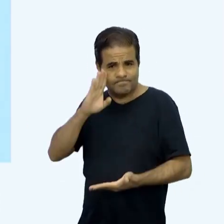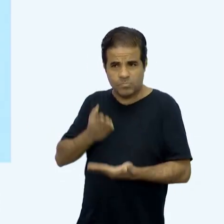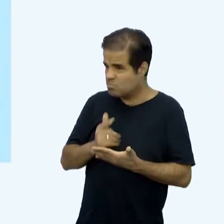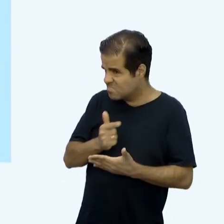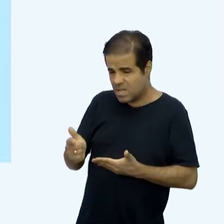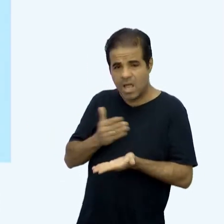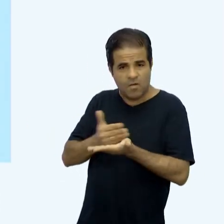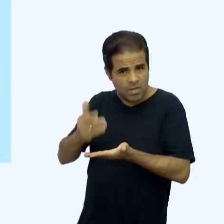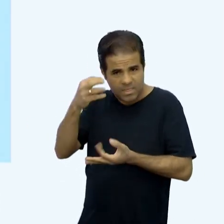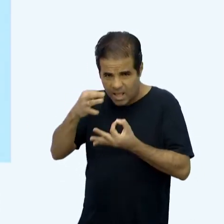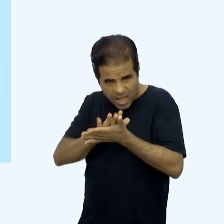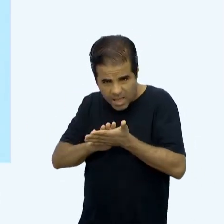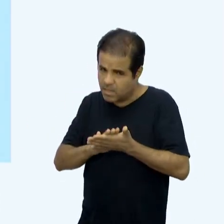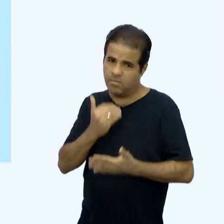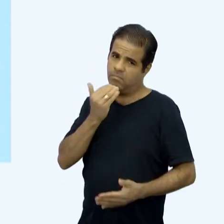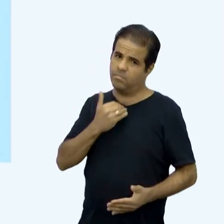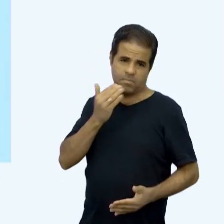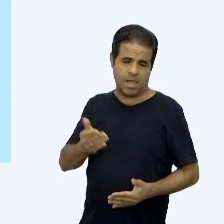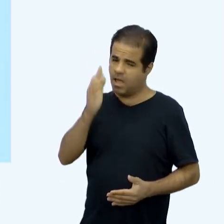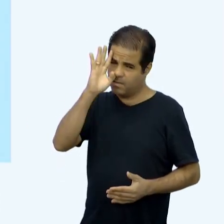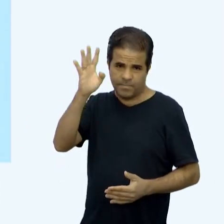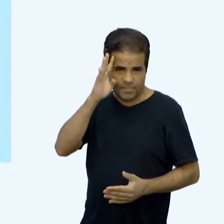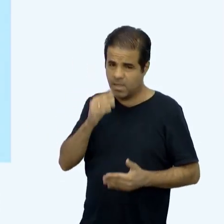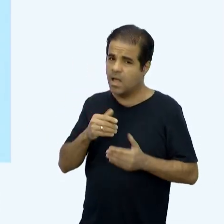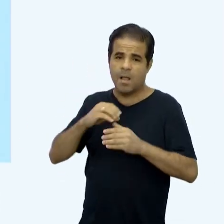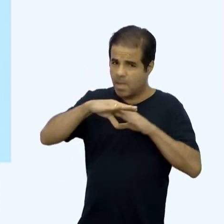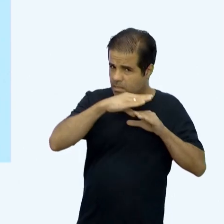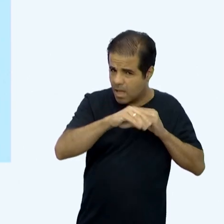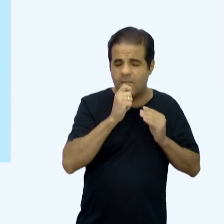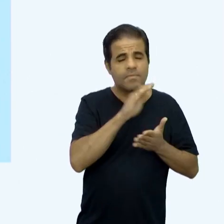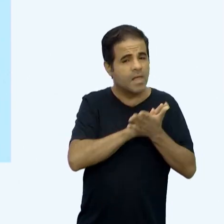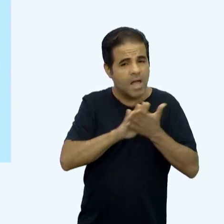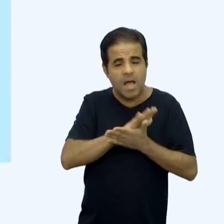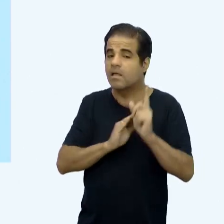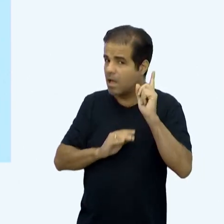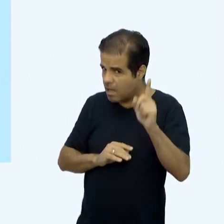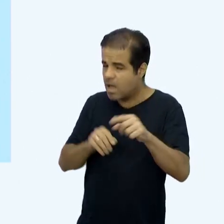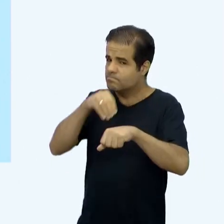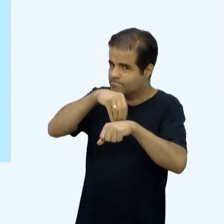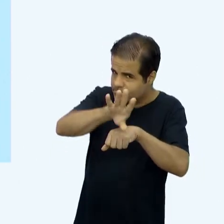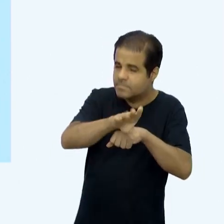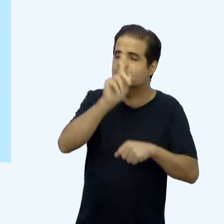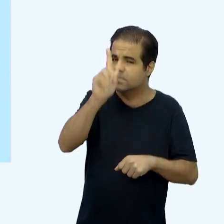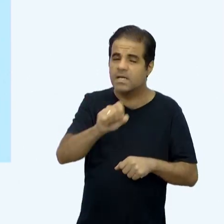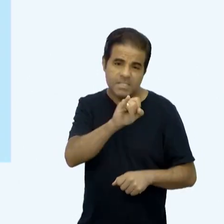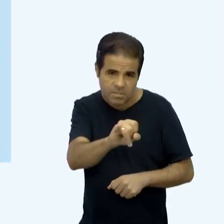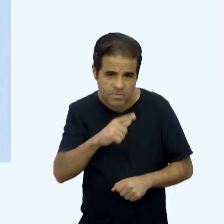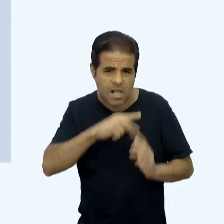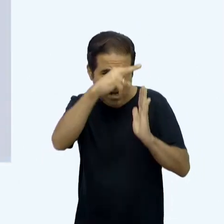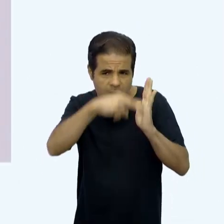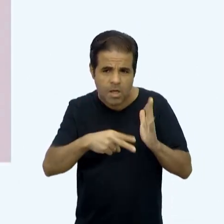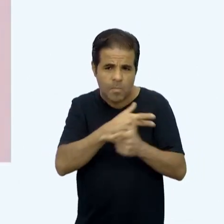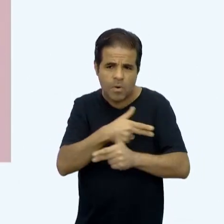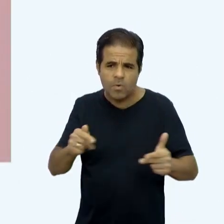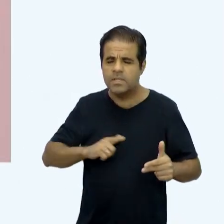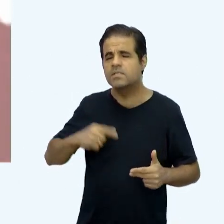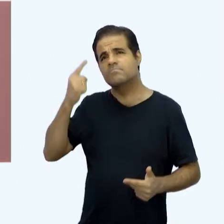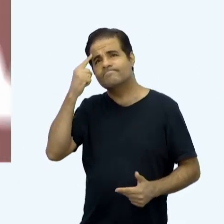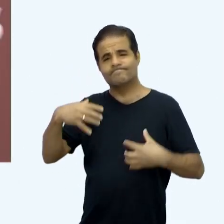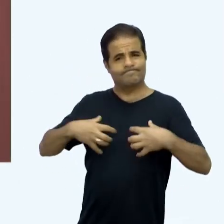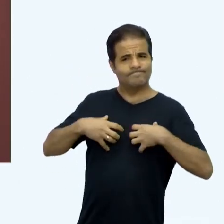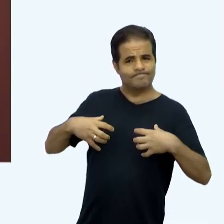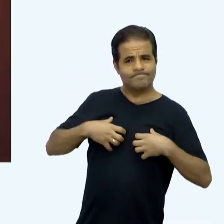fonte, então não serve. Nem pense em passar para frente. Ah, e fica aí a dica. Se você leu algo e teve algum